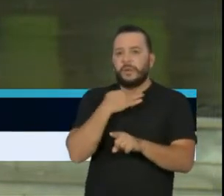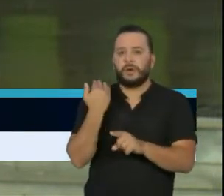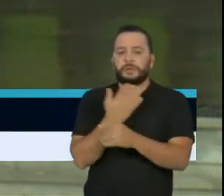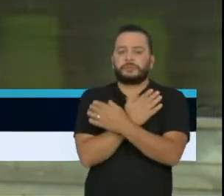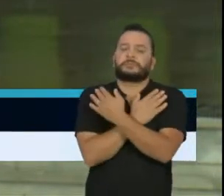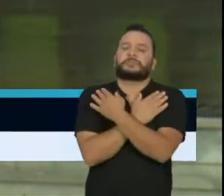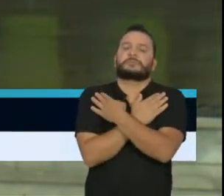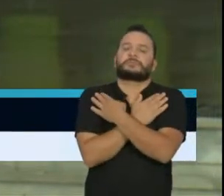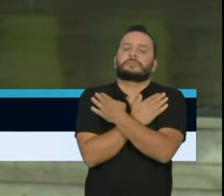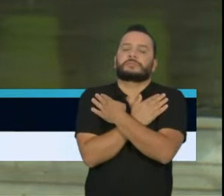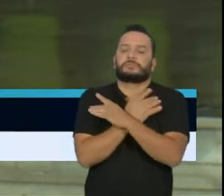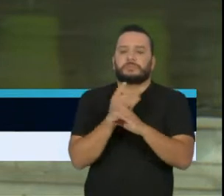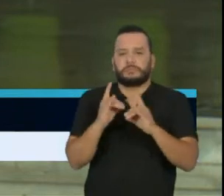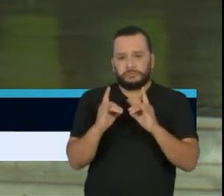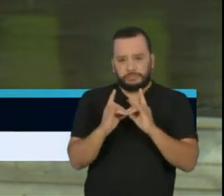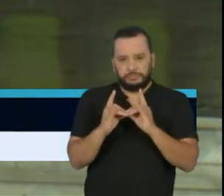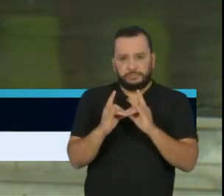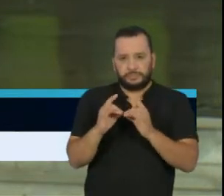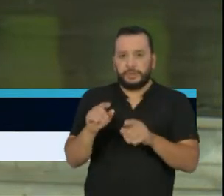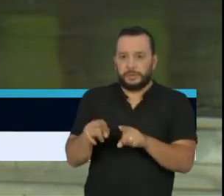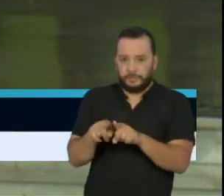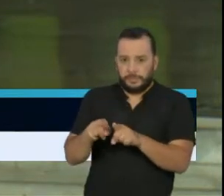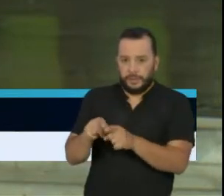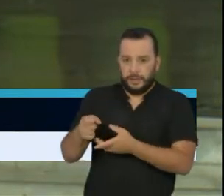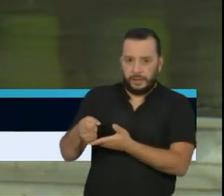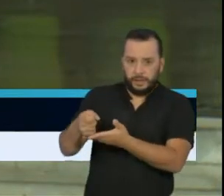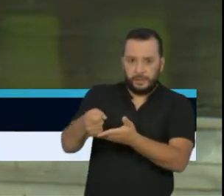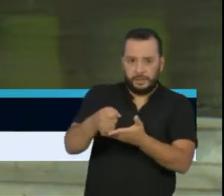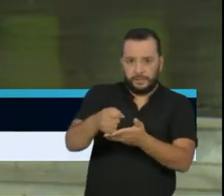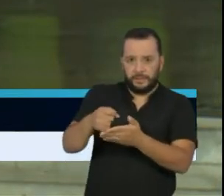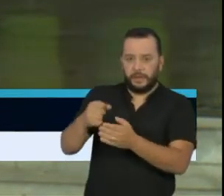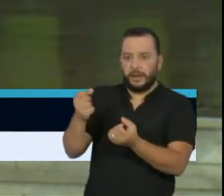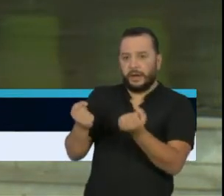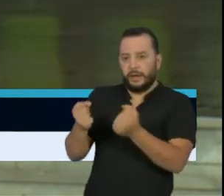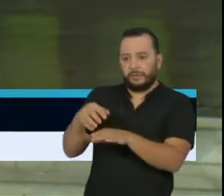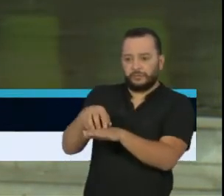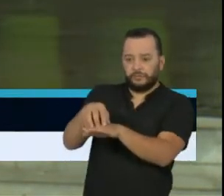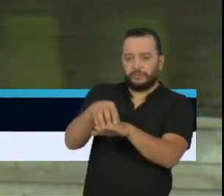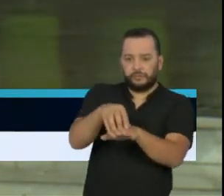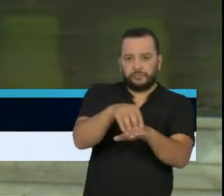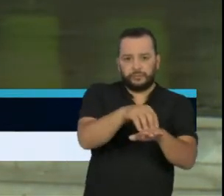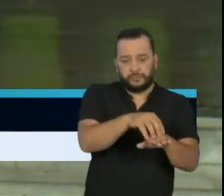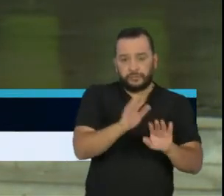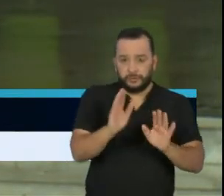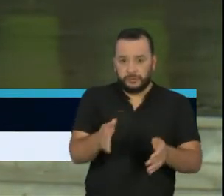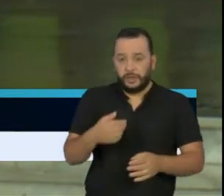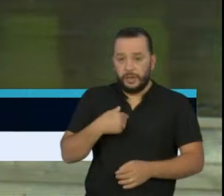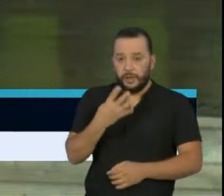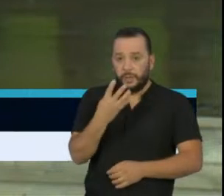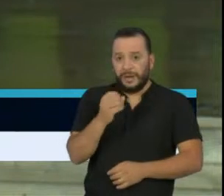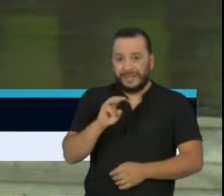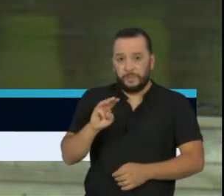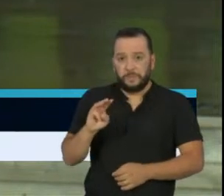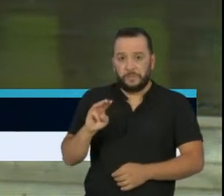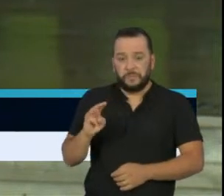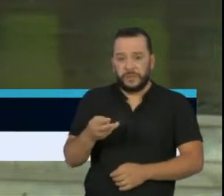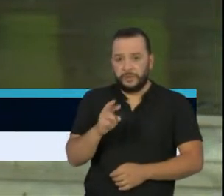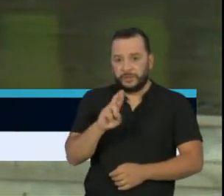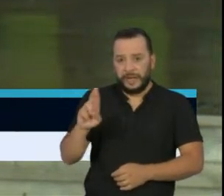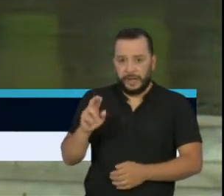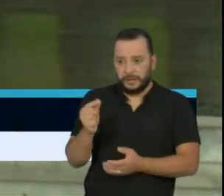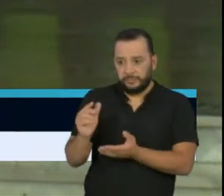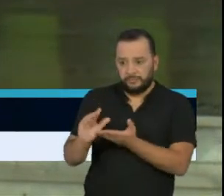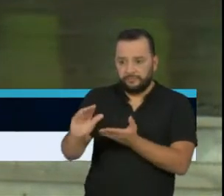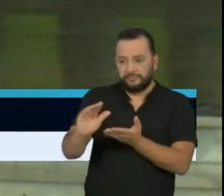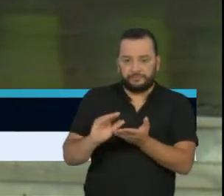Já liberamos um crédito complementar de 40 milhões de reais para o serviço funerário.